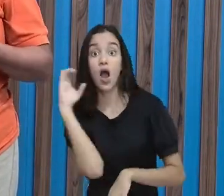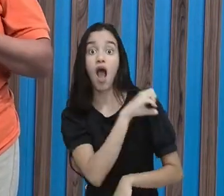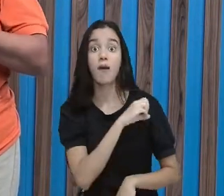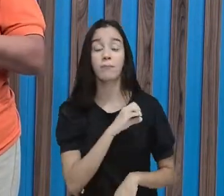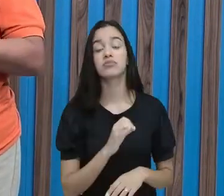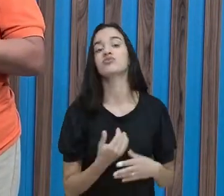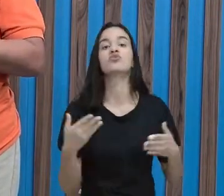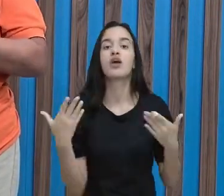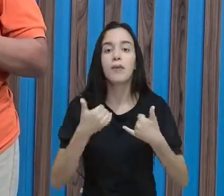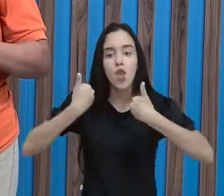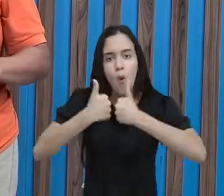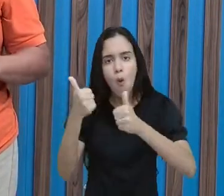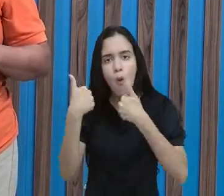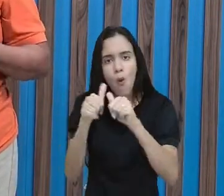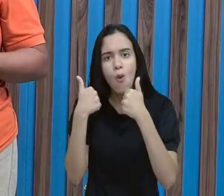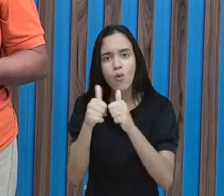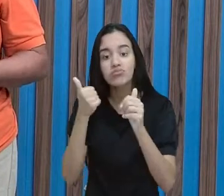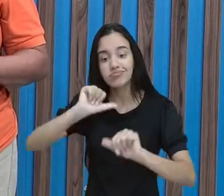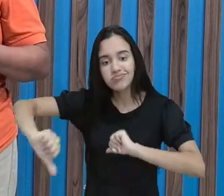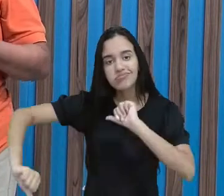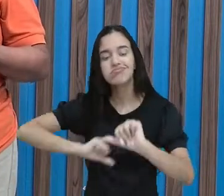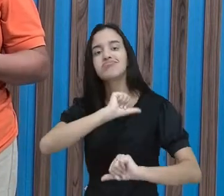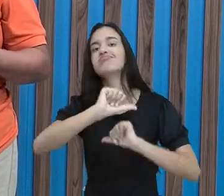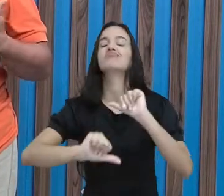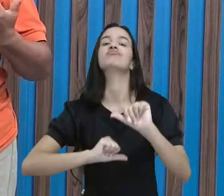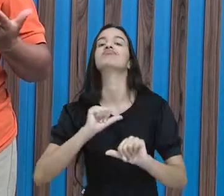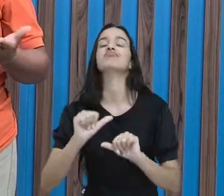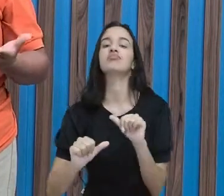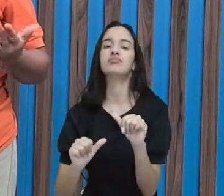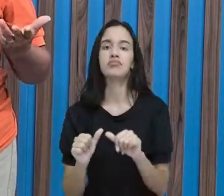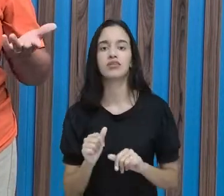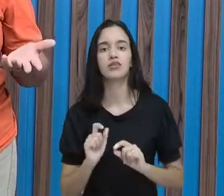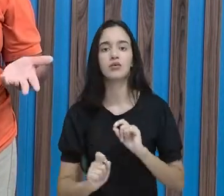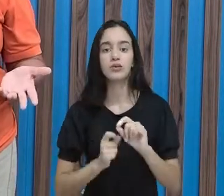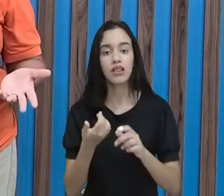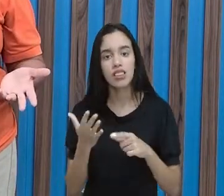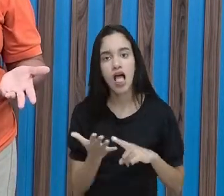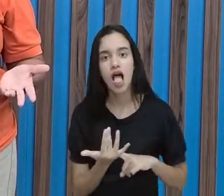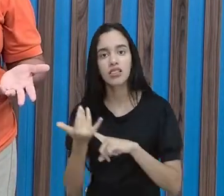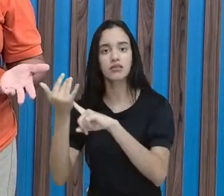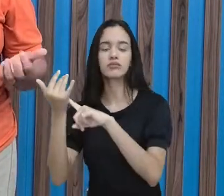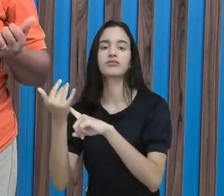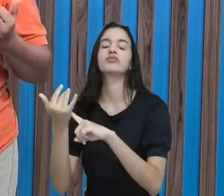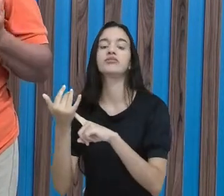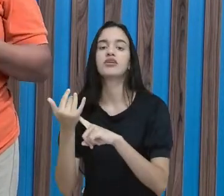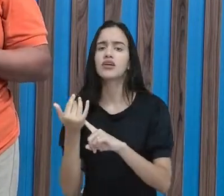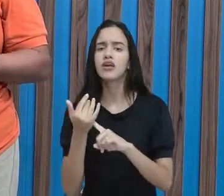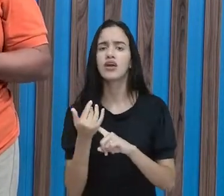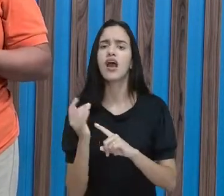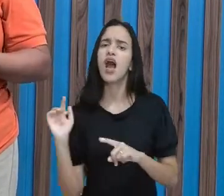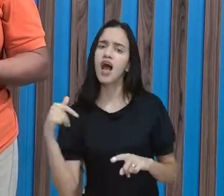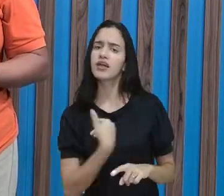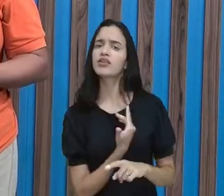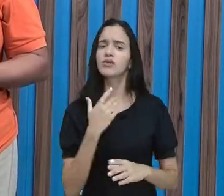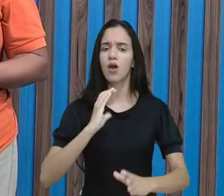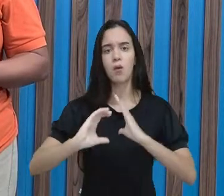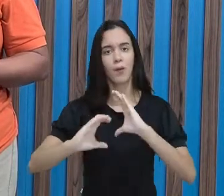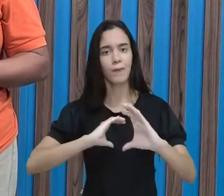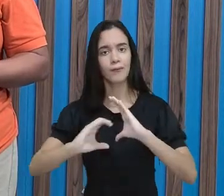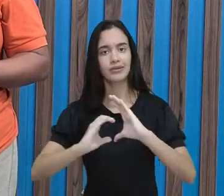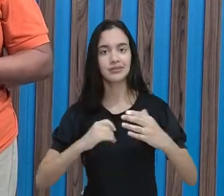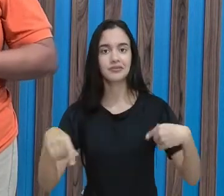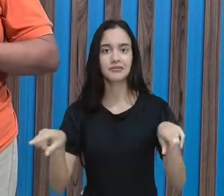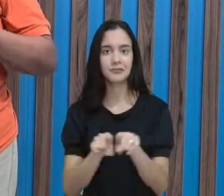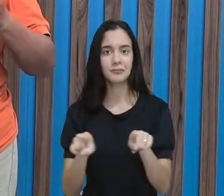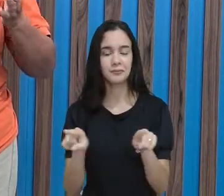metrôs, ônibus, mudanças, avanços através da tecnologia. E a nossa comunicação